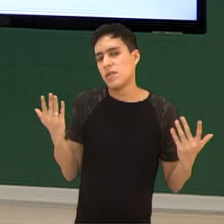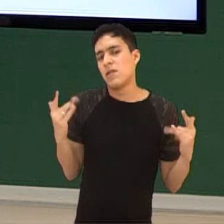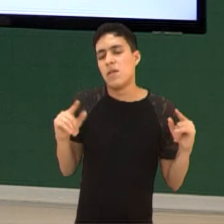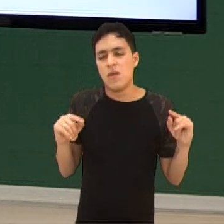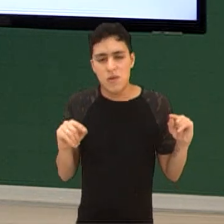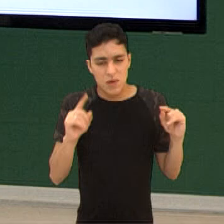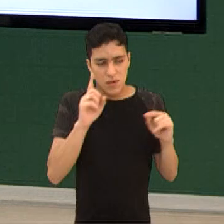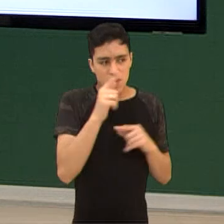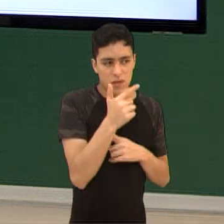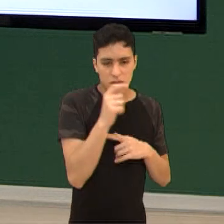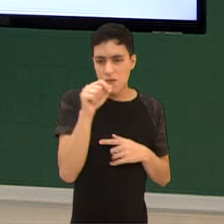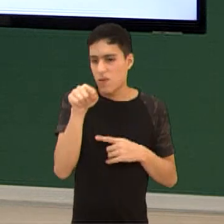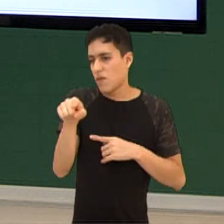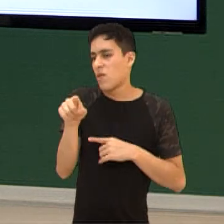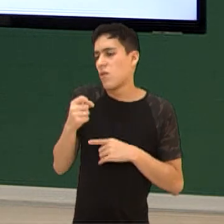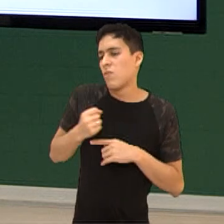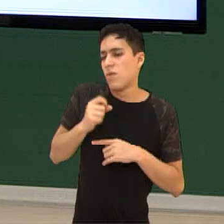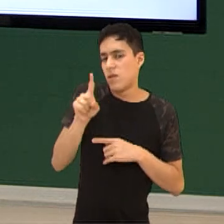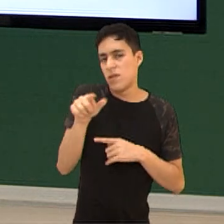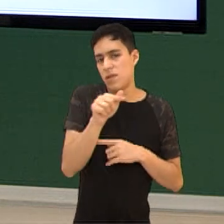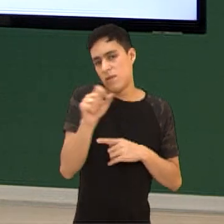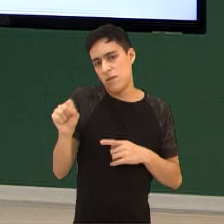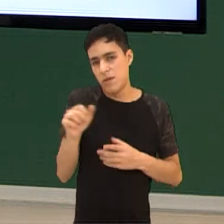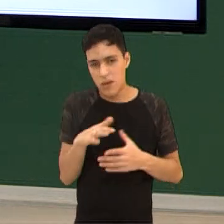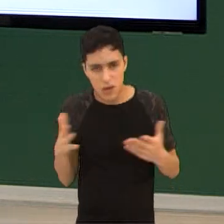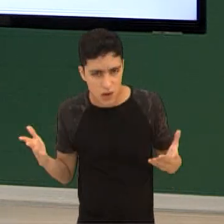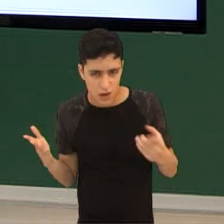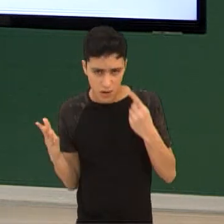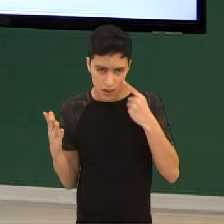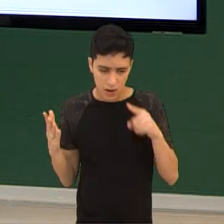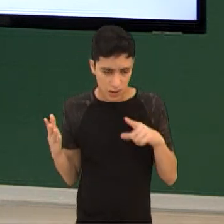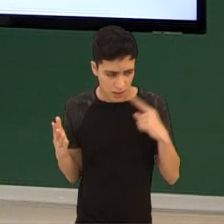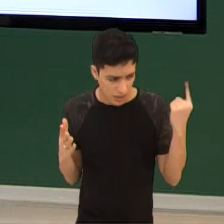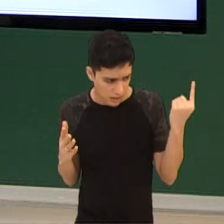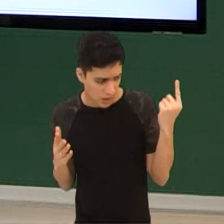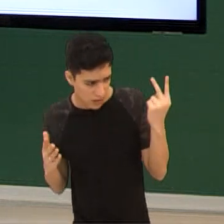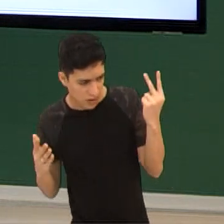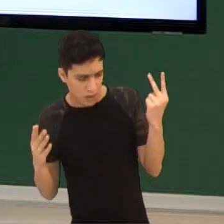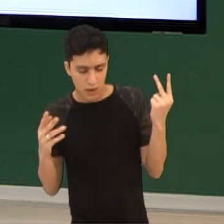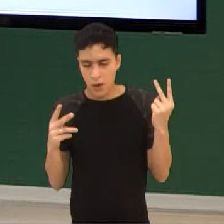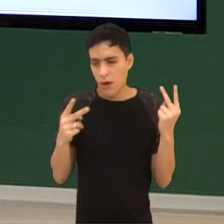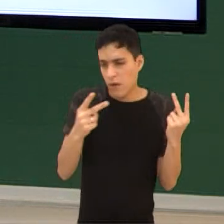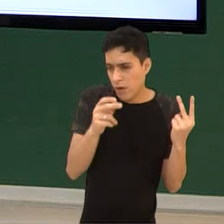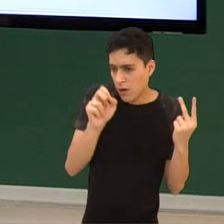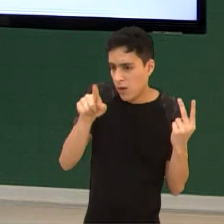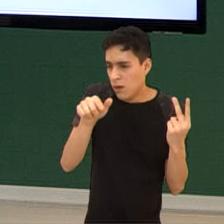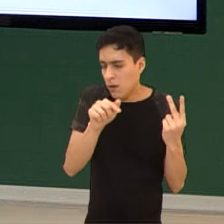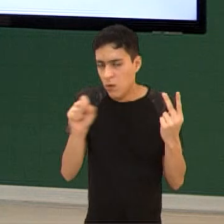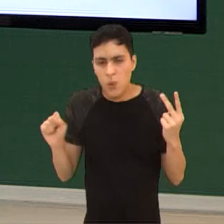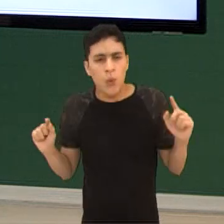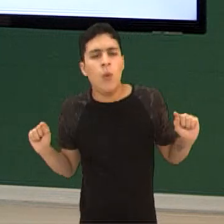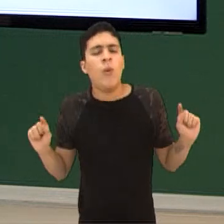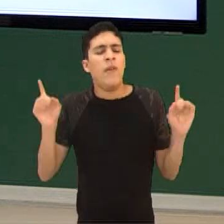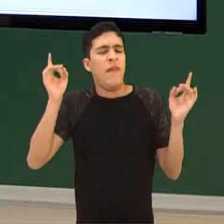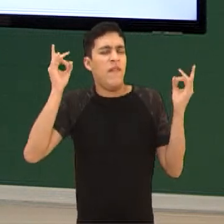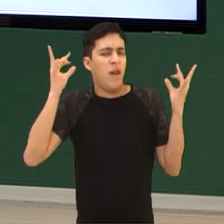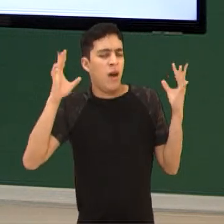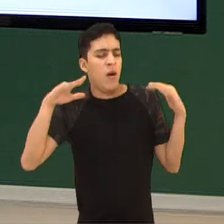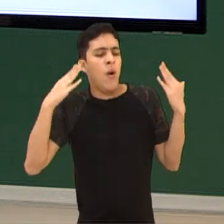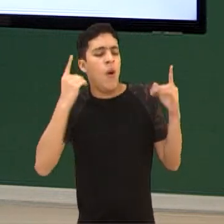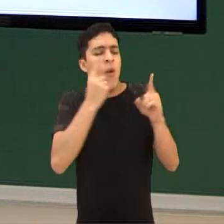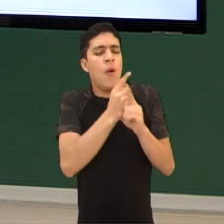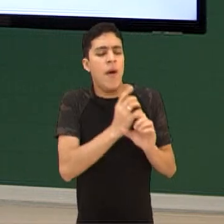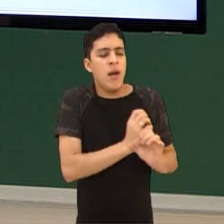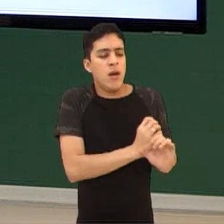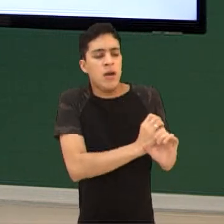o 20º termo é 78. E olha só, eu tenho o primeiro que é 2, o 20º que é 78. Fica fácil de calcular a